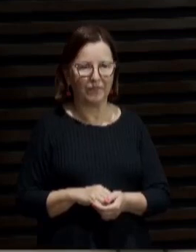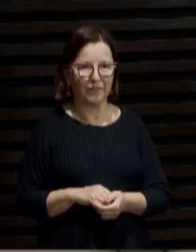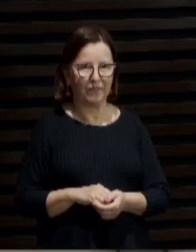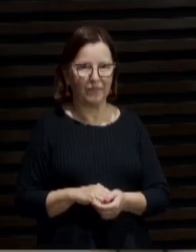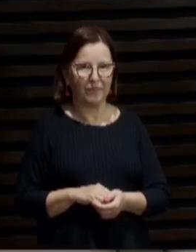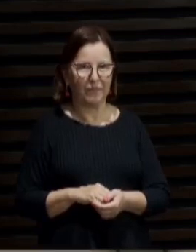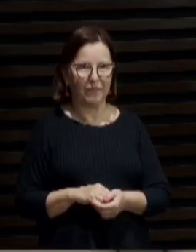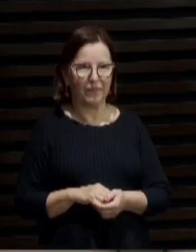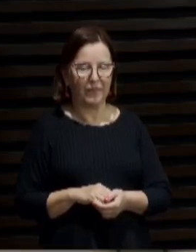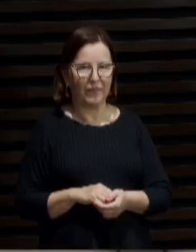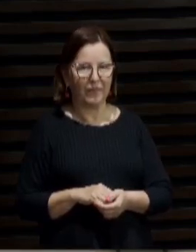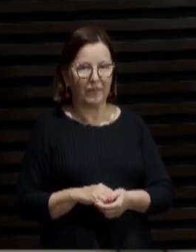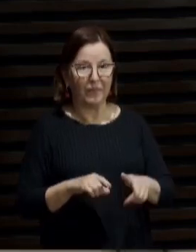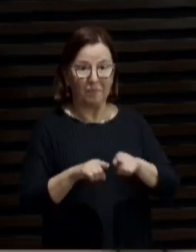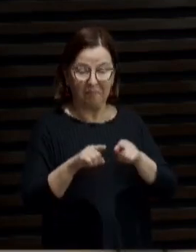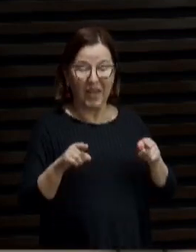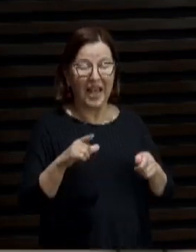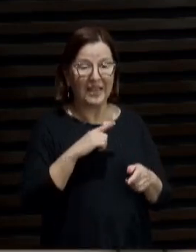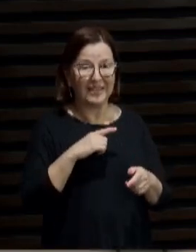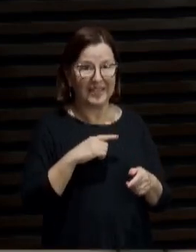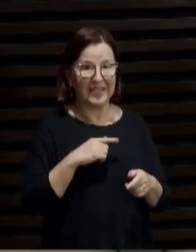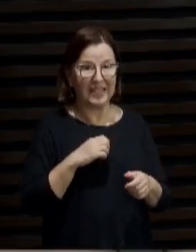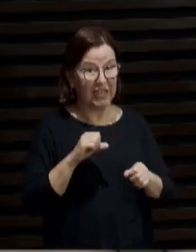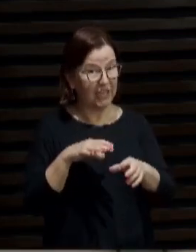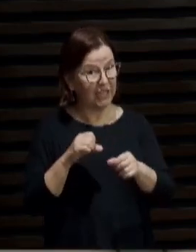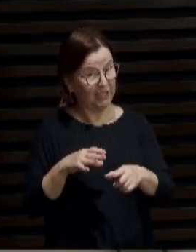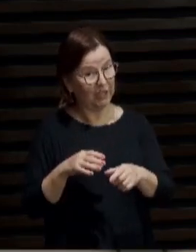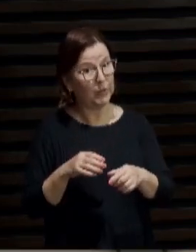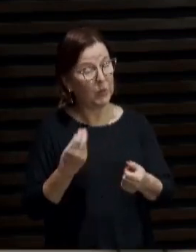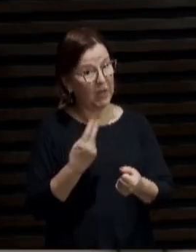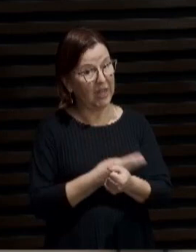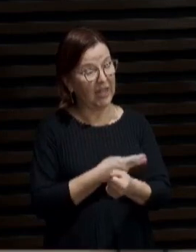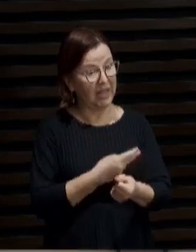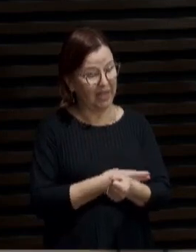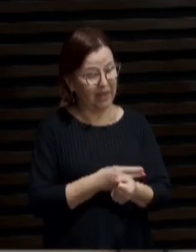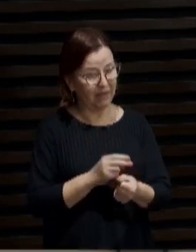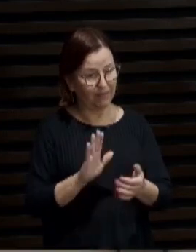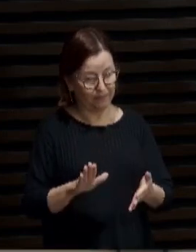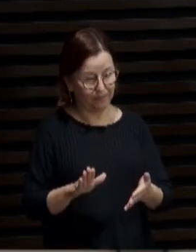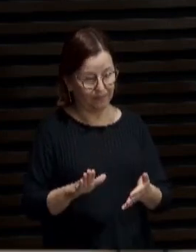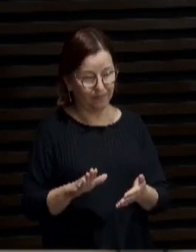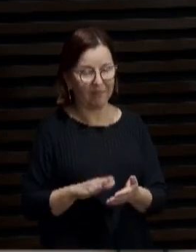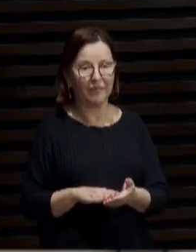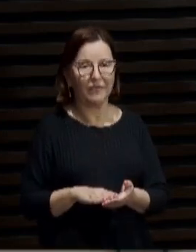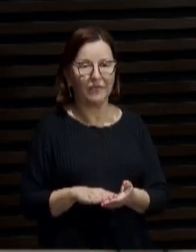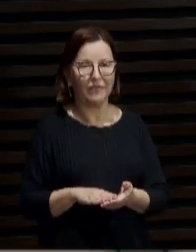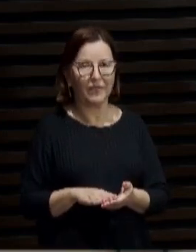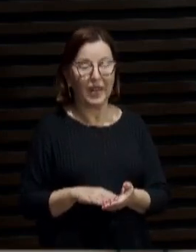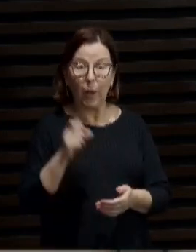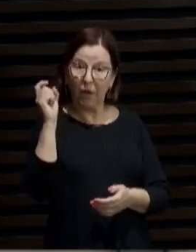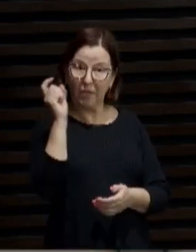outro tipo de ensino errado, que é mais pernicioso. Vamos chamar ele de sofisma, que é uma